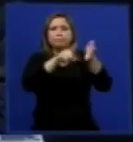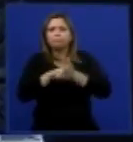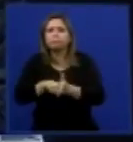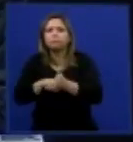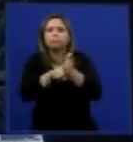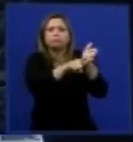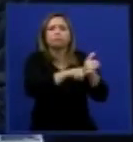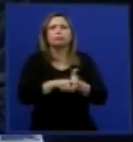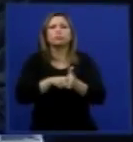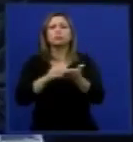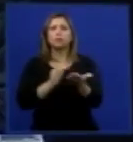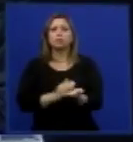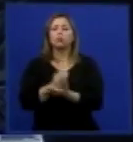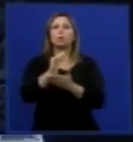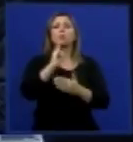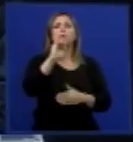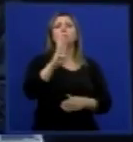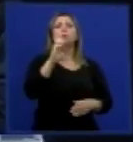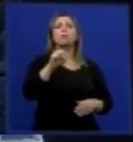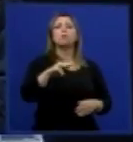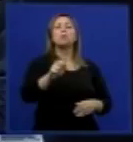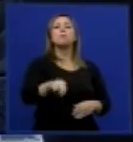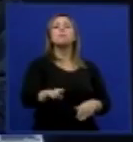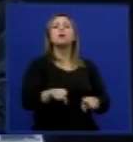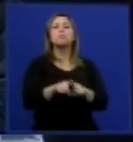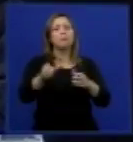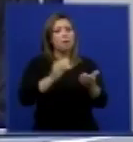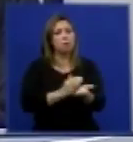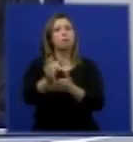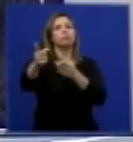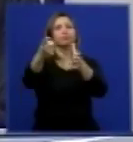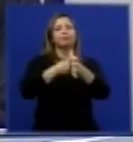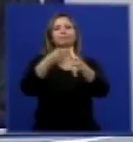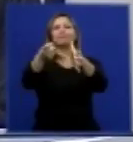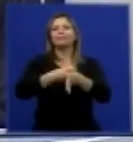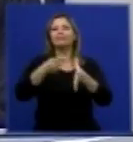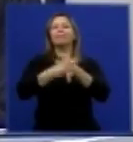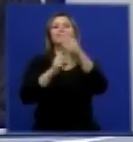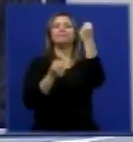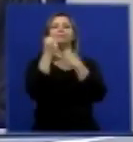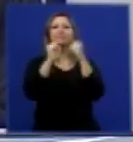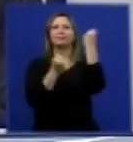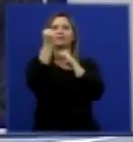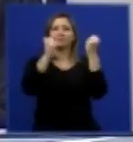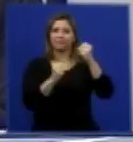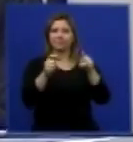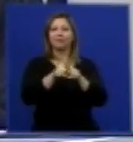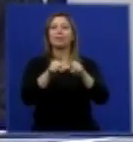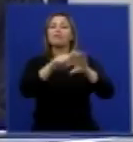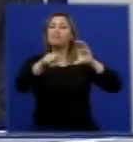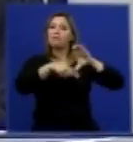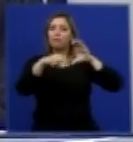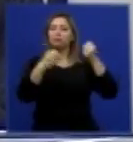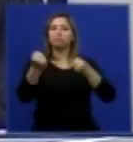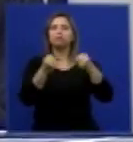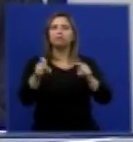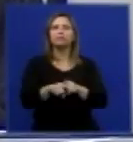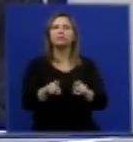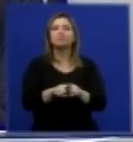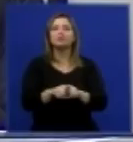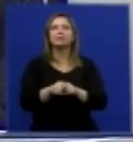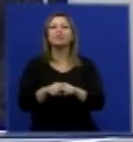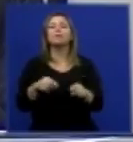a partir de então que o Ibama passou a lavar multas contra as multinacionais dos pneus tornando claro que elas somente até